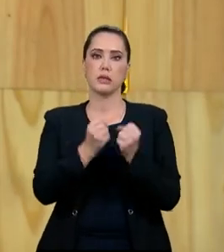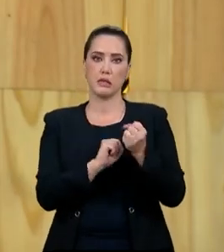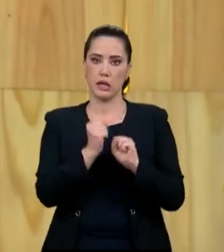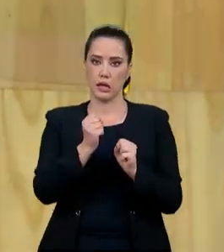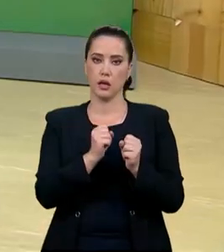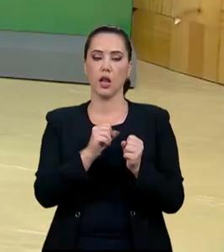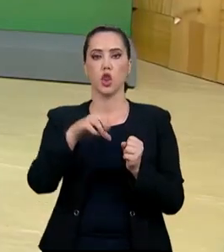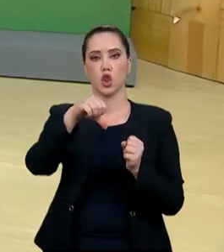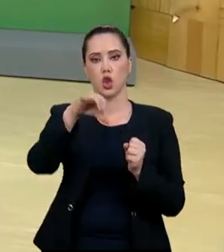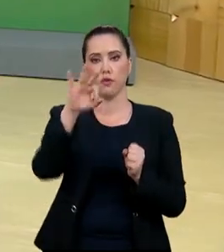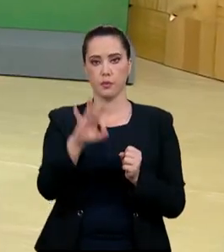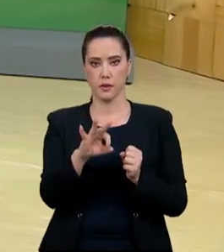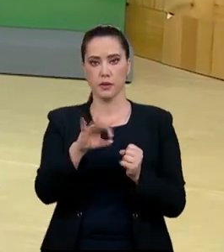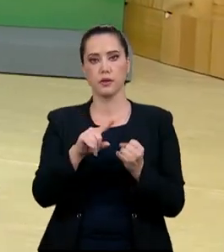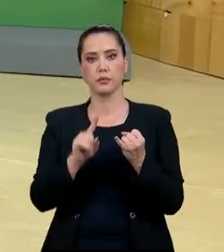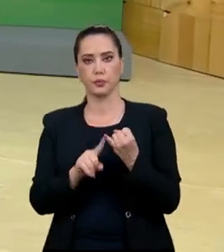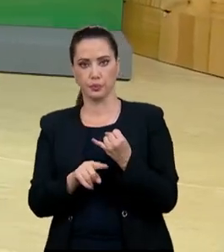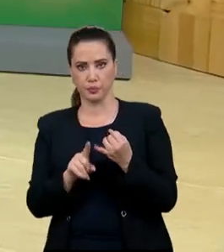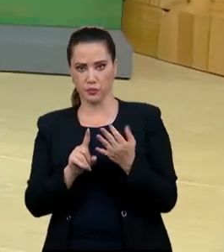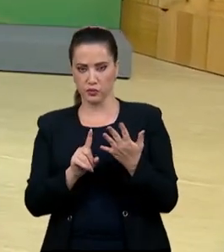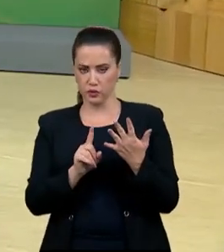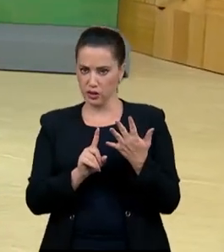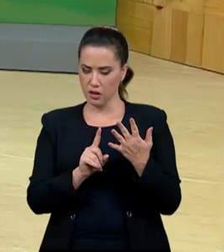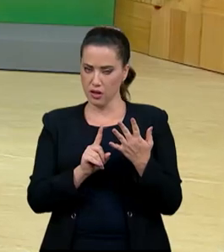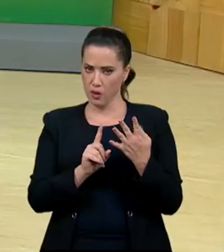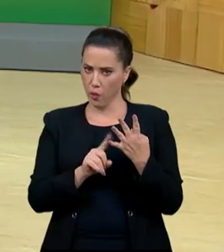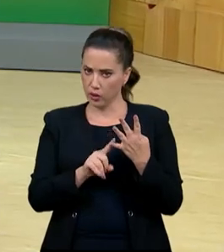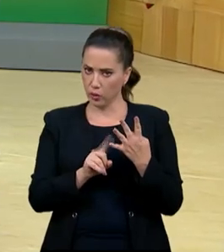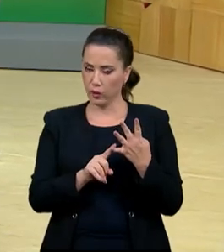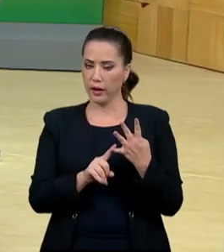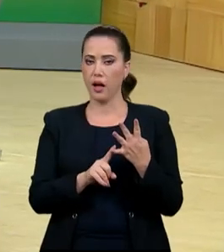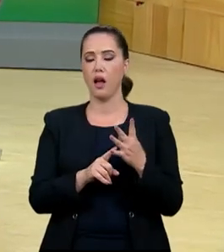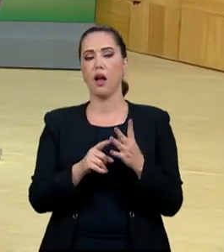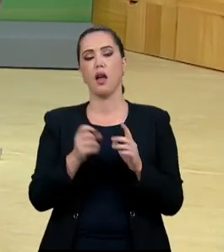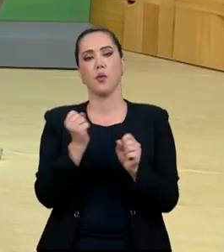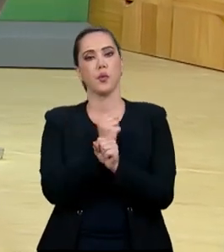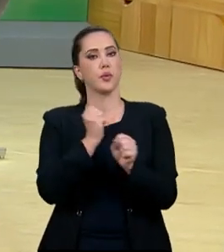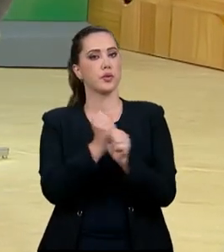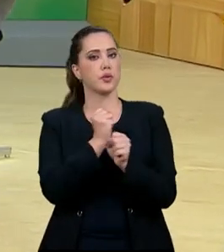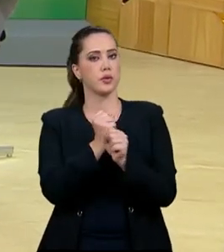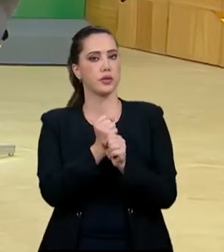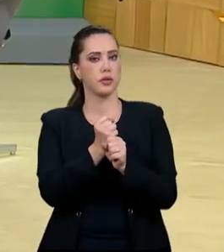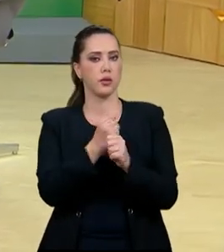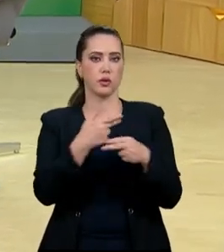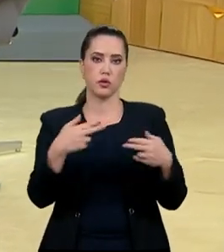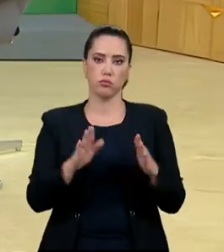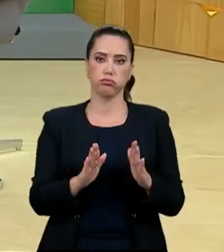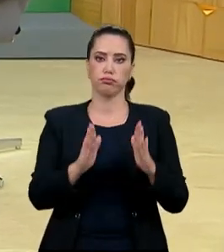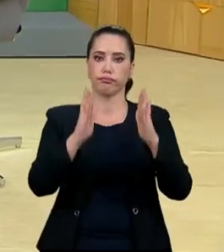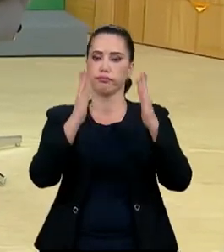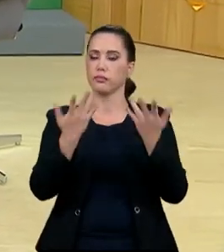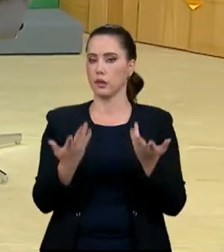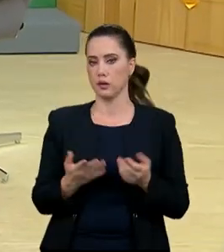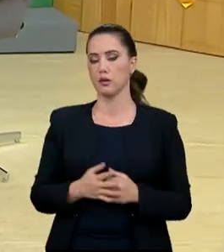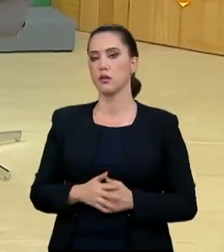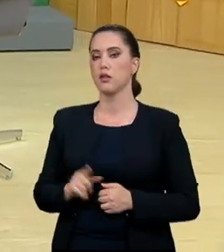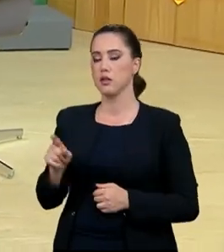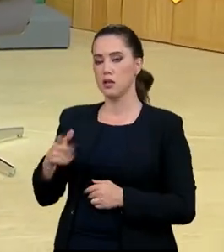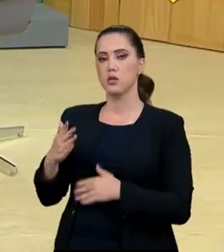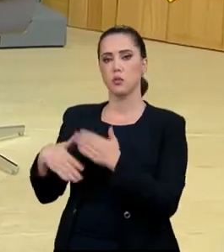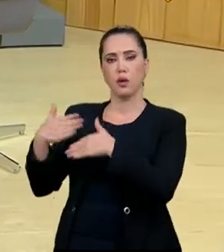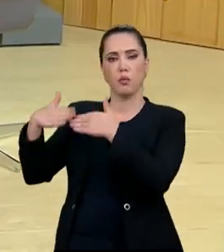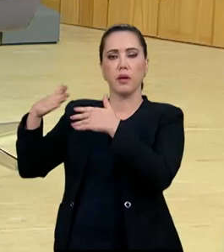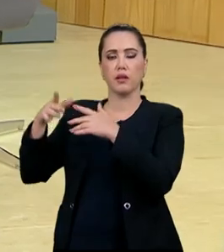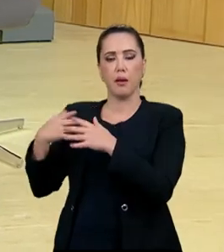a construção civil. E isso pelo fato de movimentar mais a economia mesmo a cada ano no Brasil?